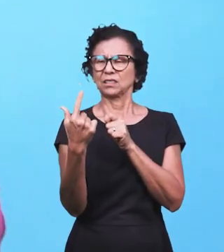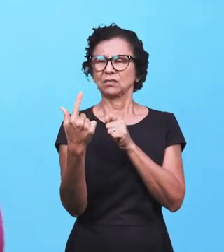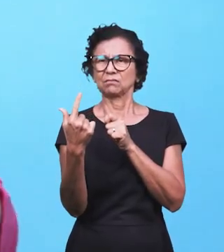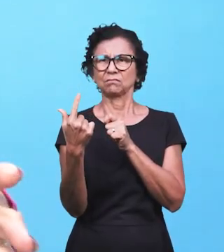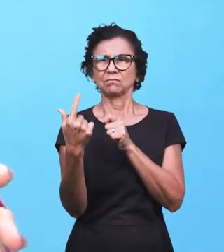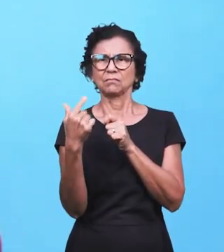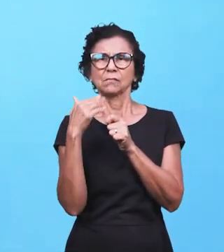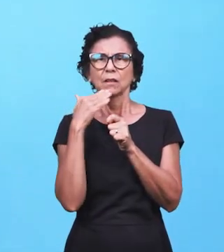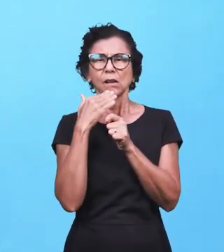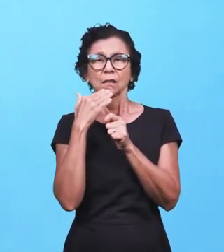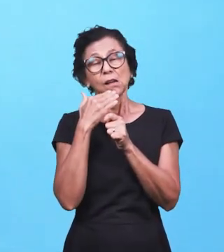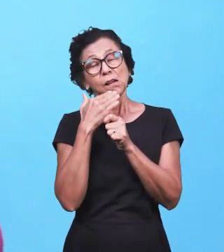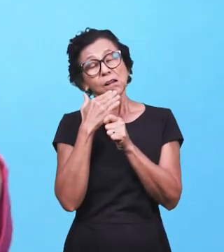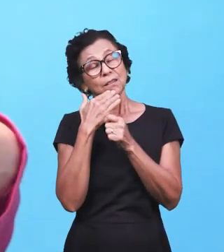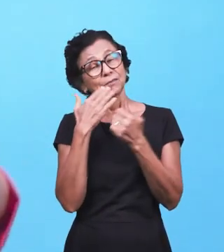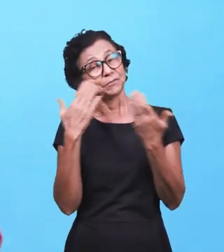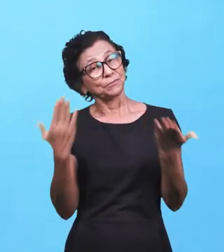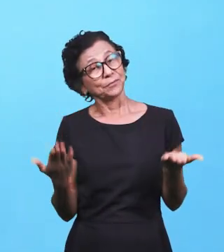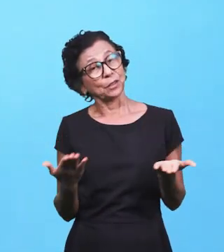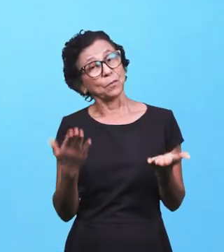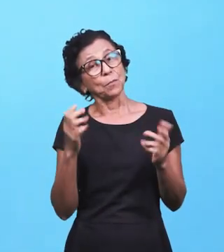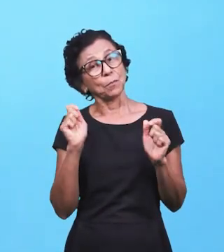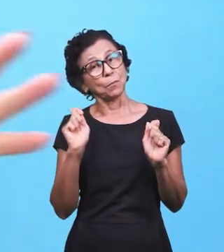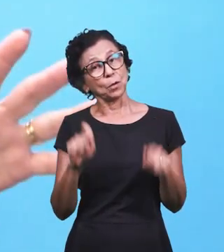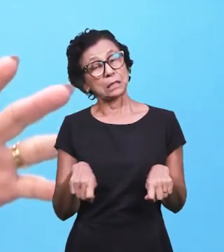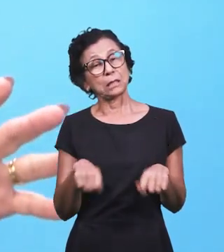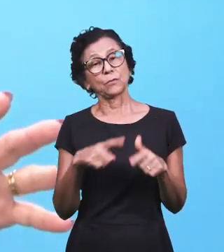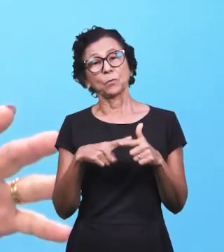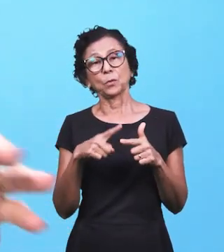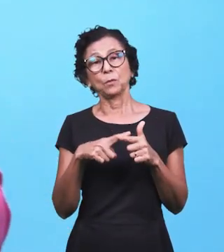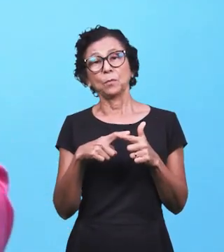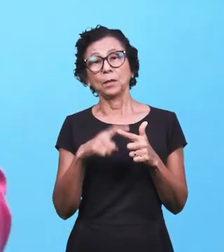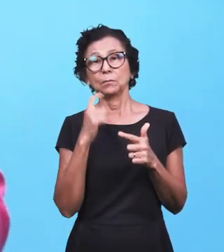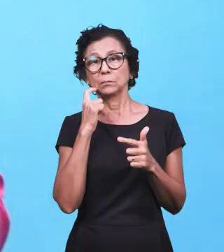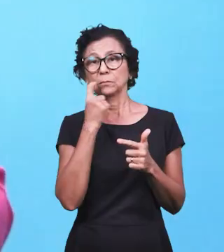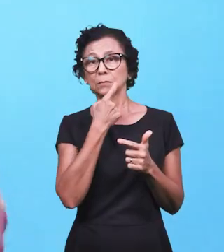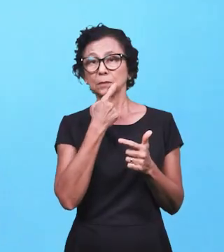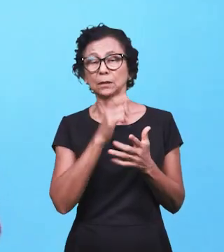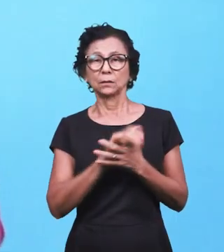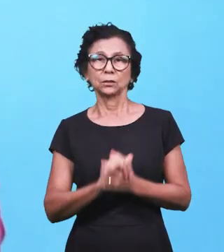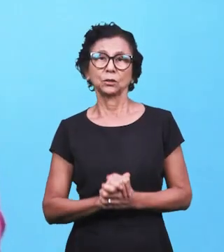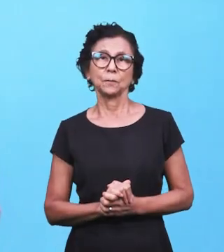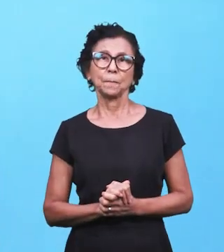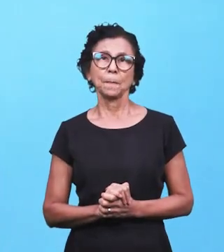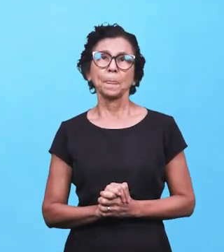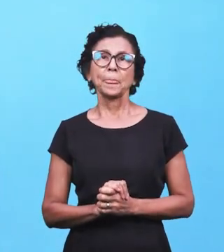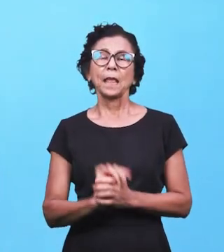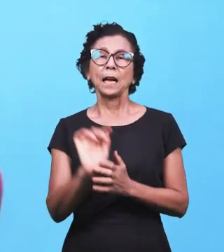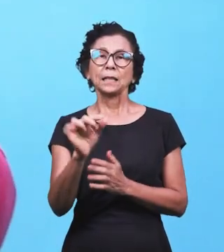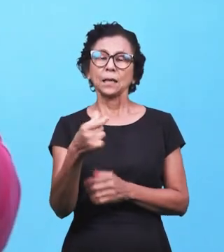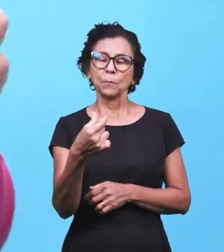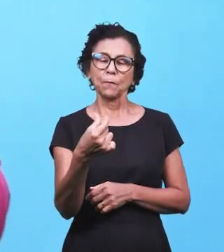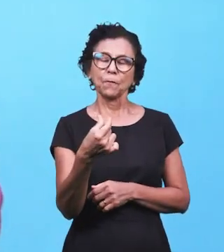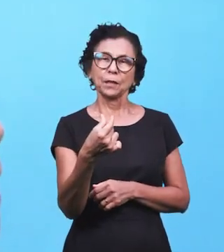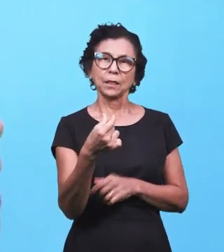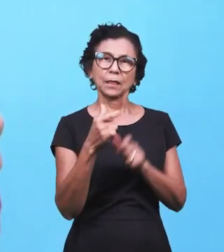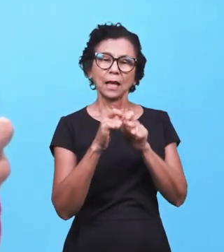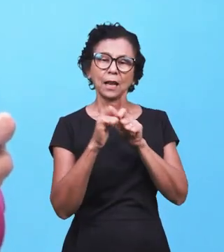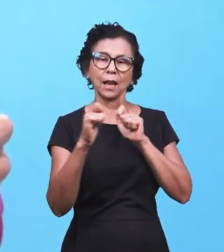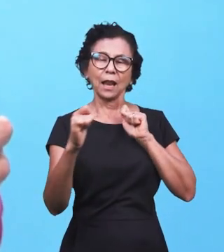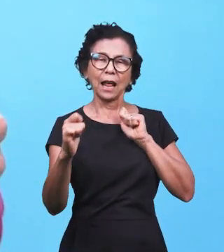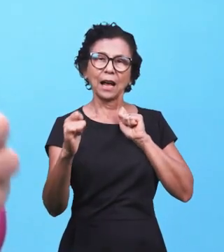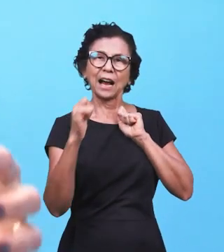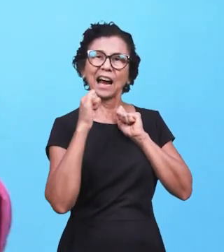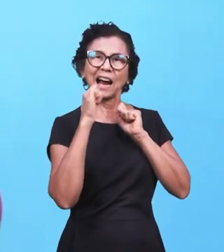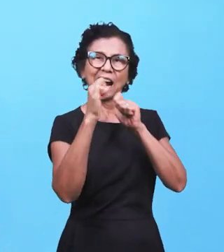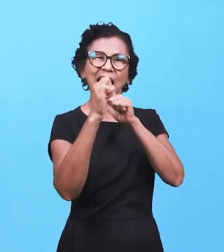desfiar, tá? Agora, quem tem uns dentes um pouquinho mais separado, aí eu recomendo a fita dental, que ela é mais larga, tem uma área de contato